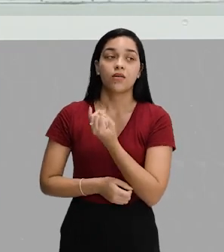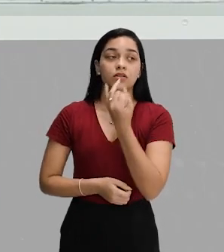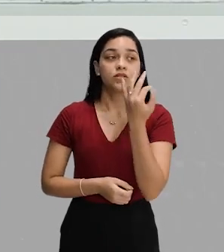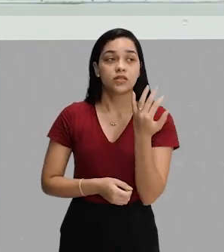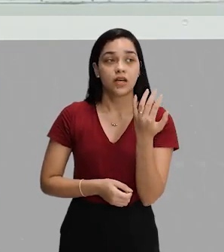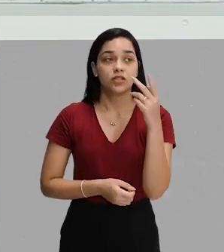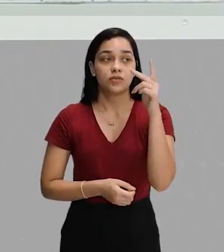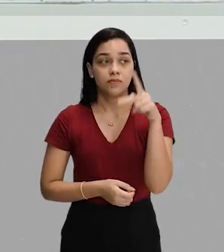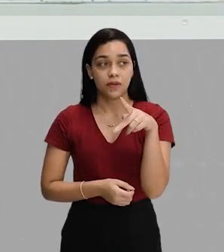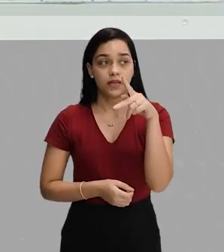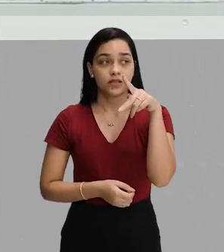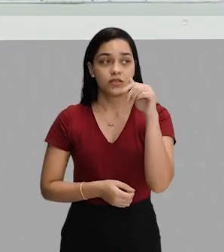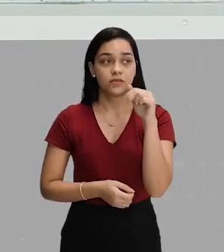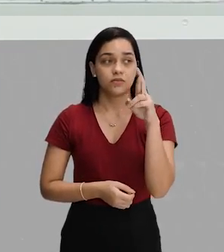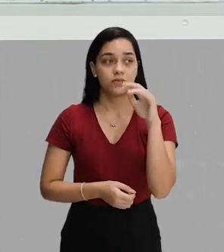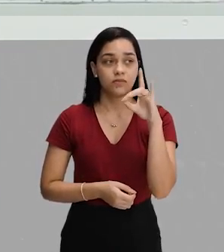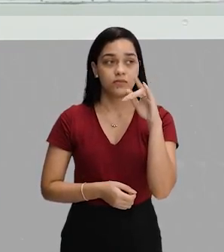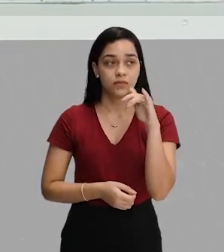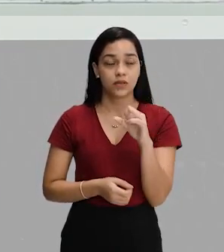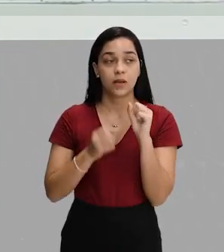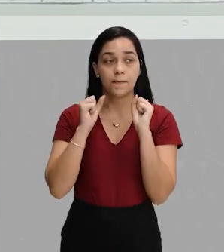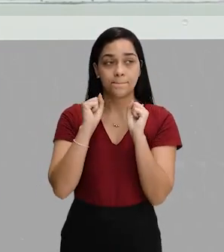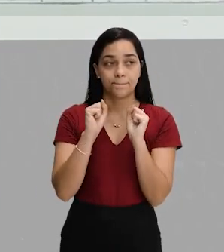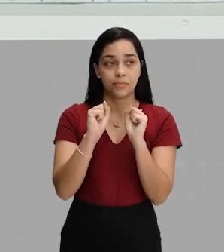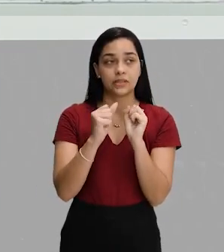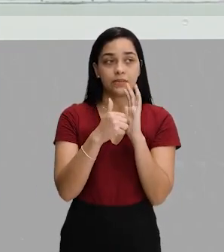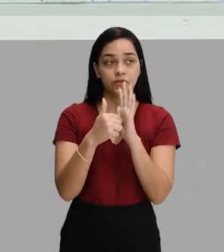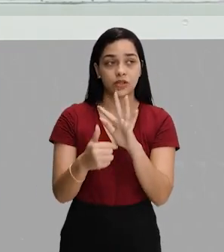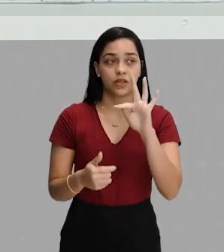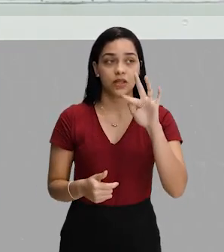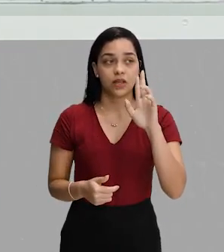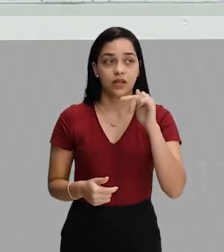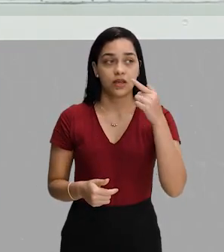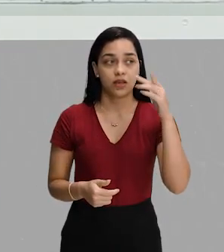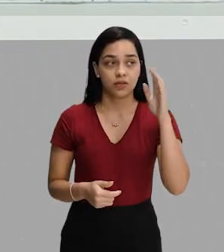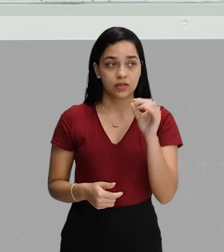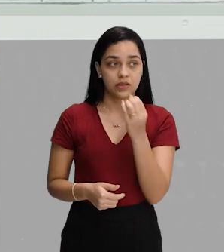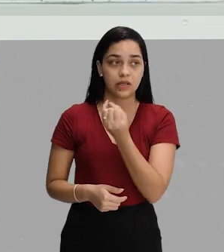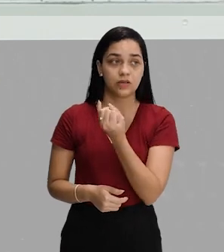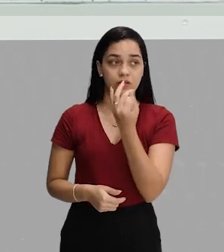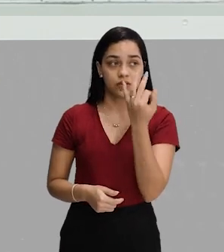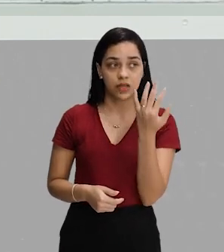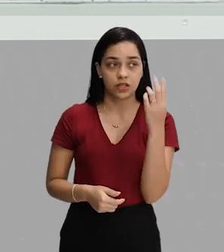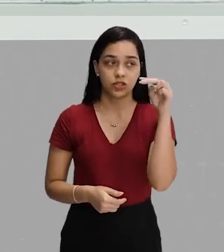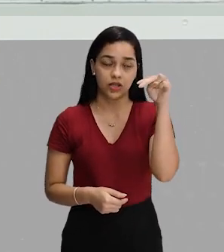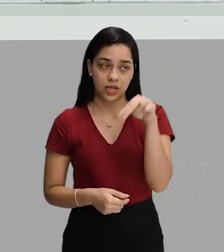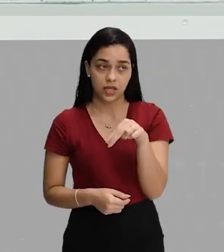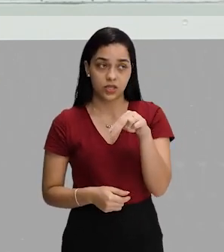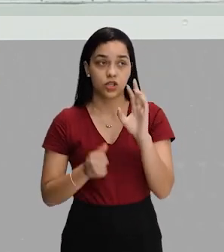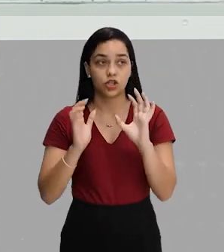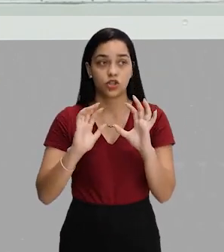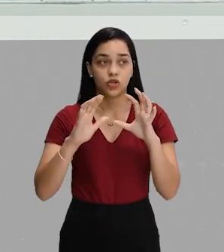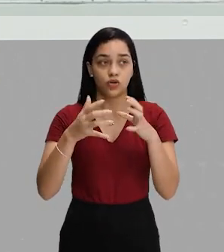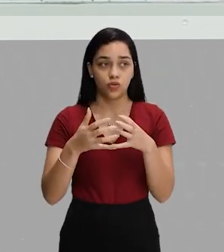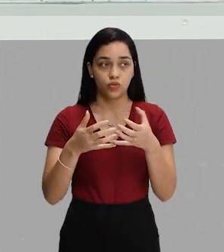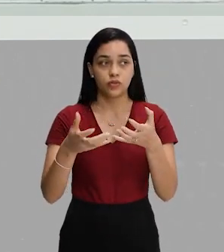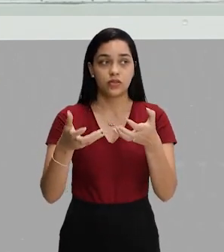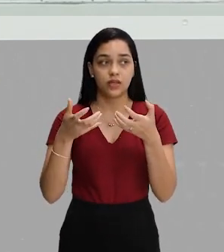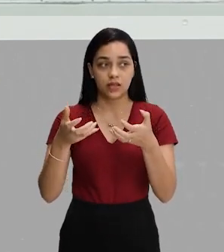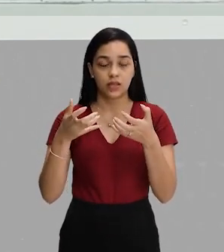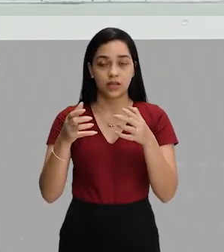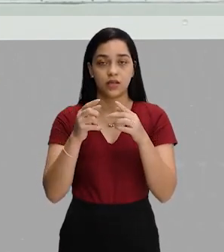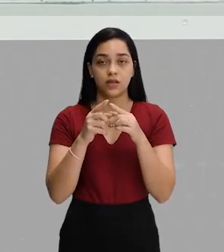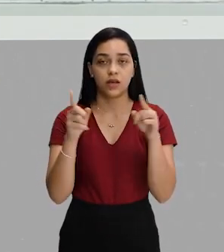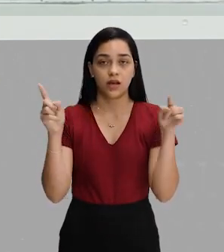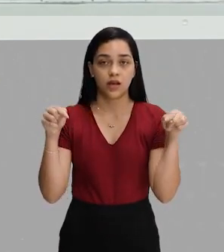P de partidas pode ser expressa em função da quantidade N de clubes que